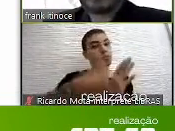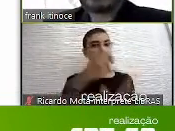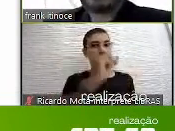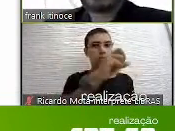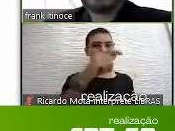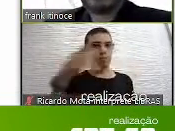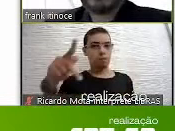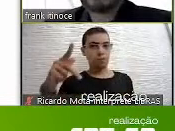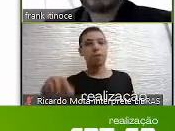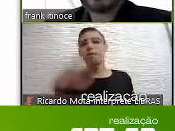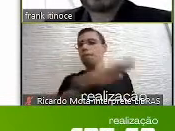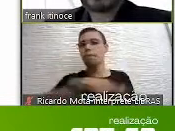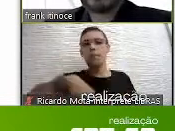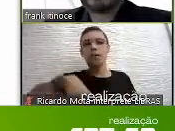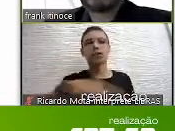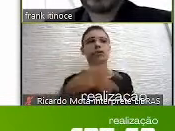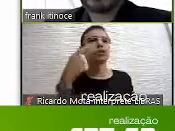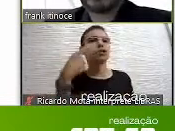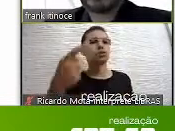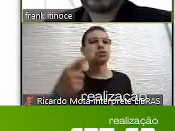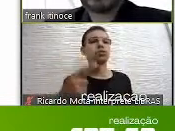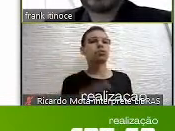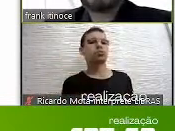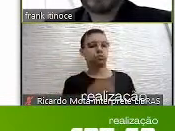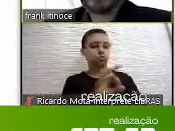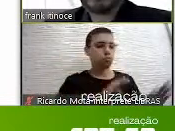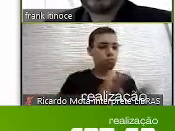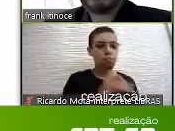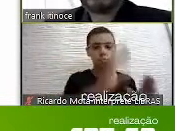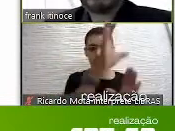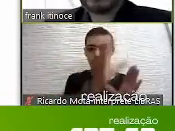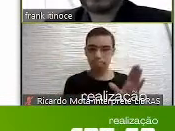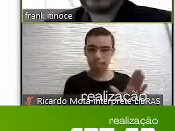pode, eu tô fazendo uma